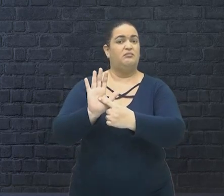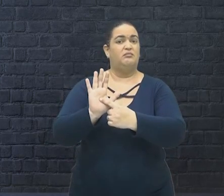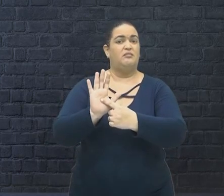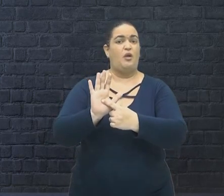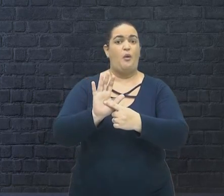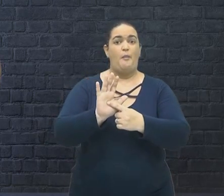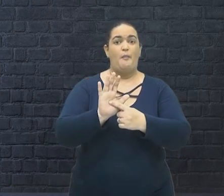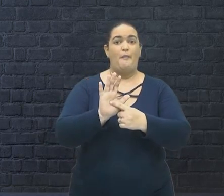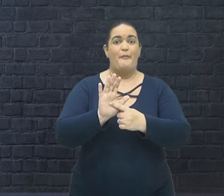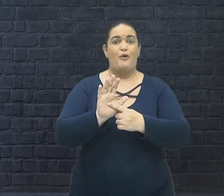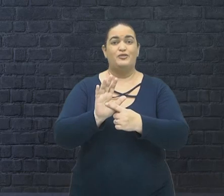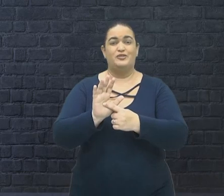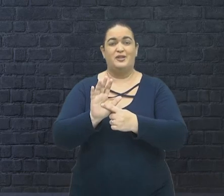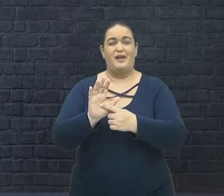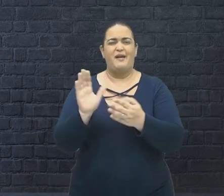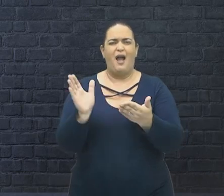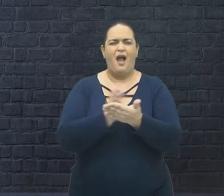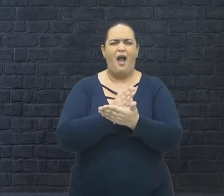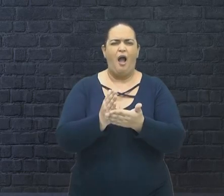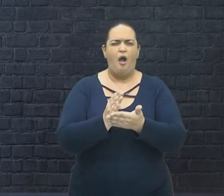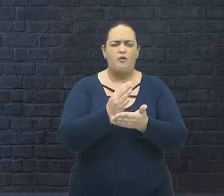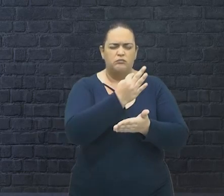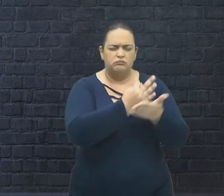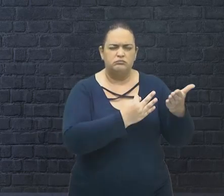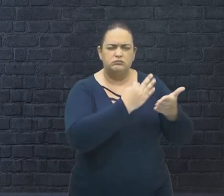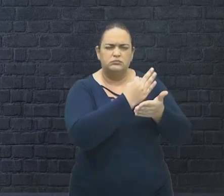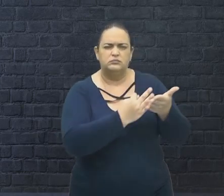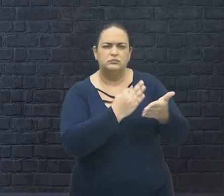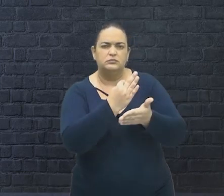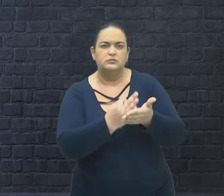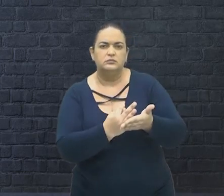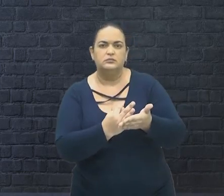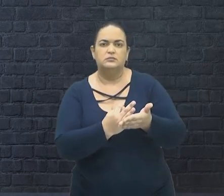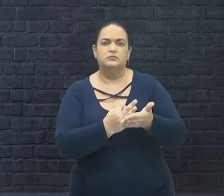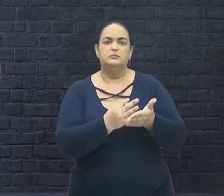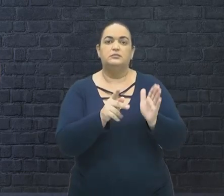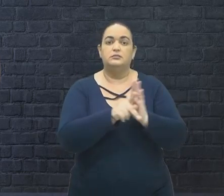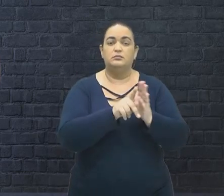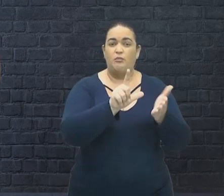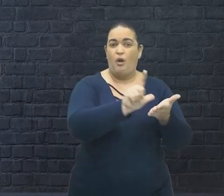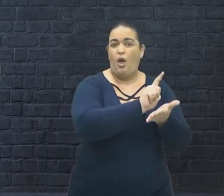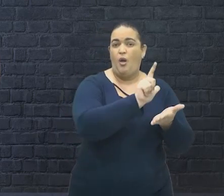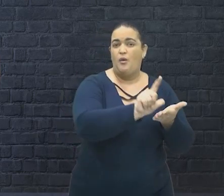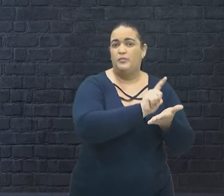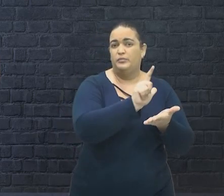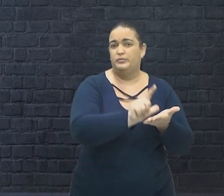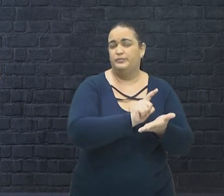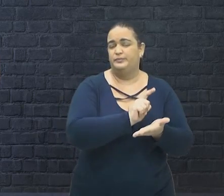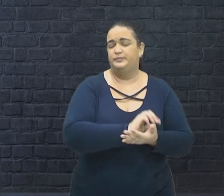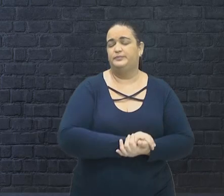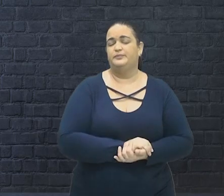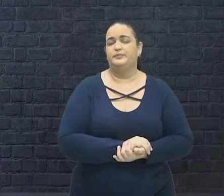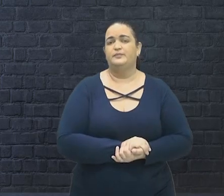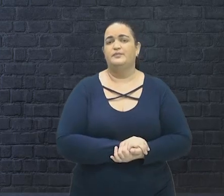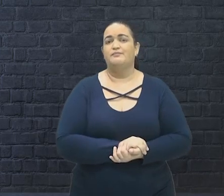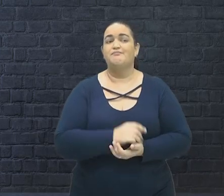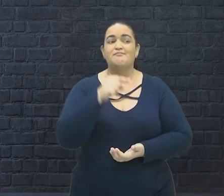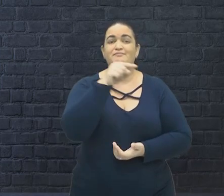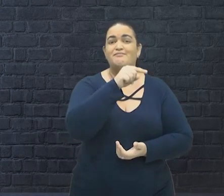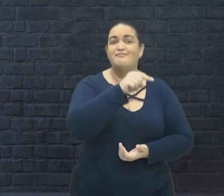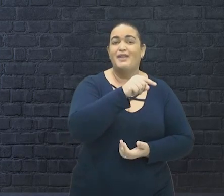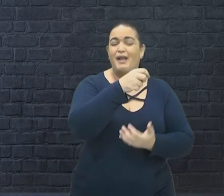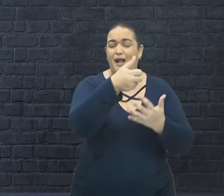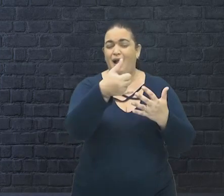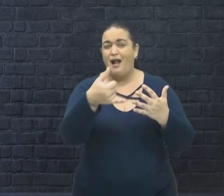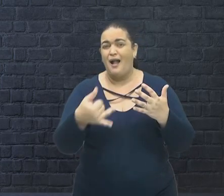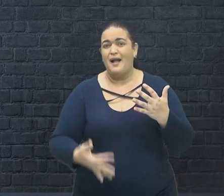eu trarei, a partir do livro, a partir do diário, alguns trechos que a nossa